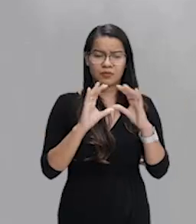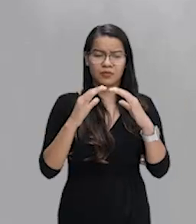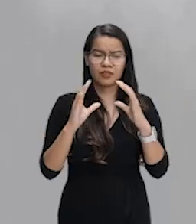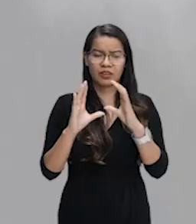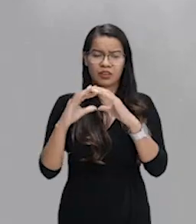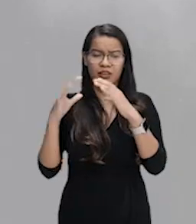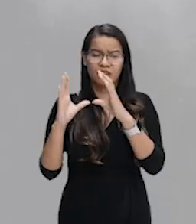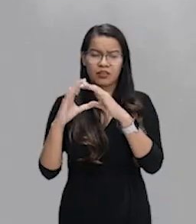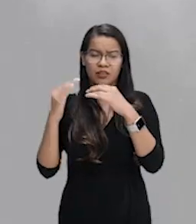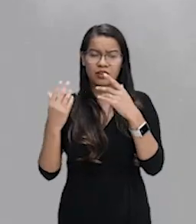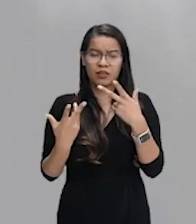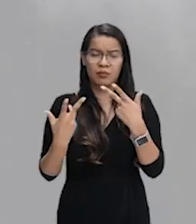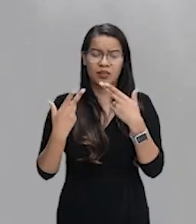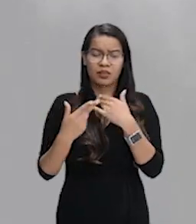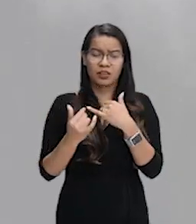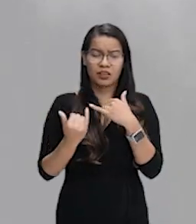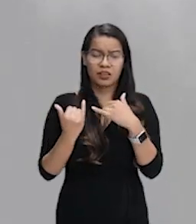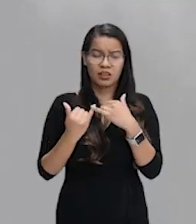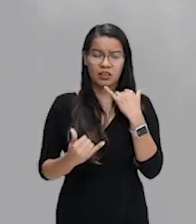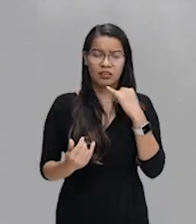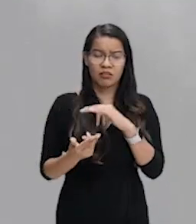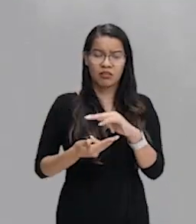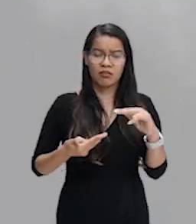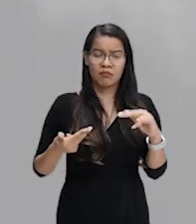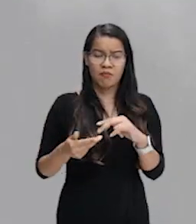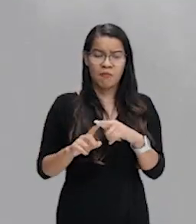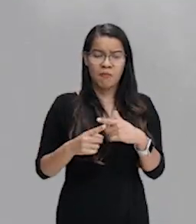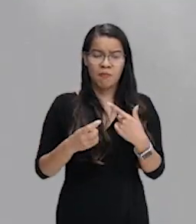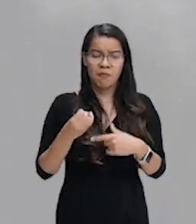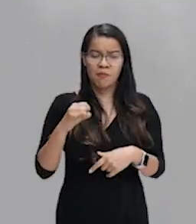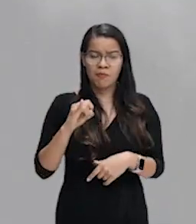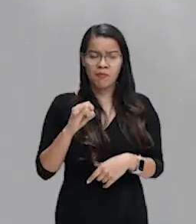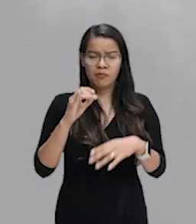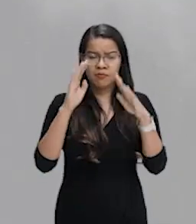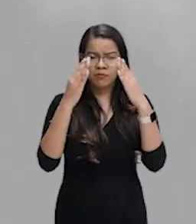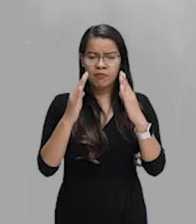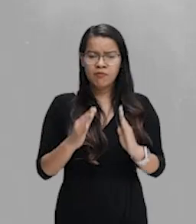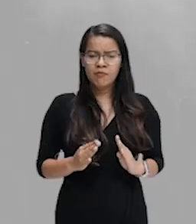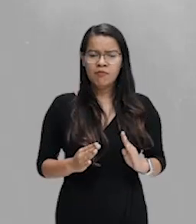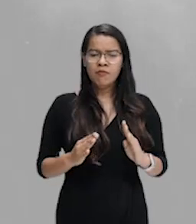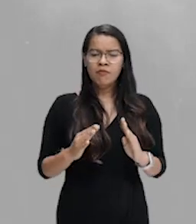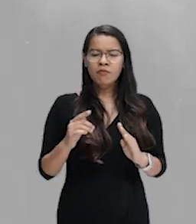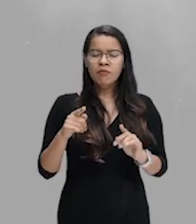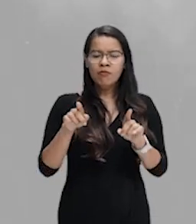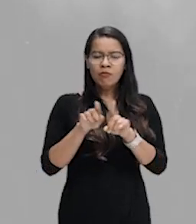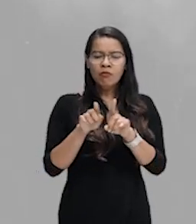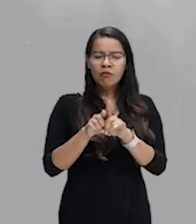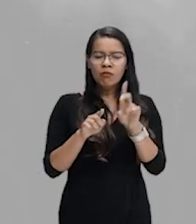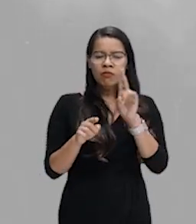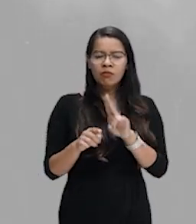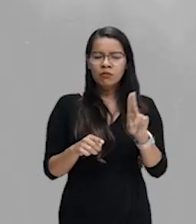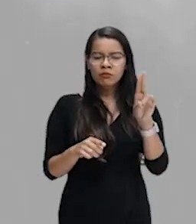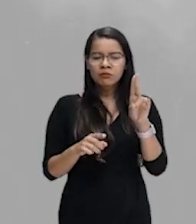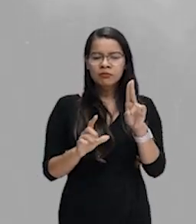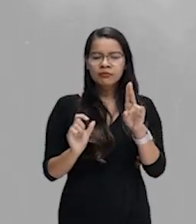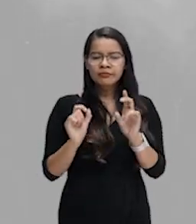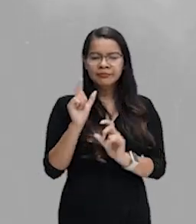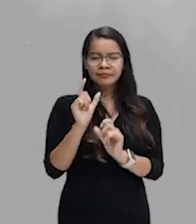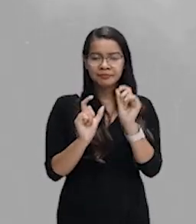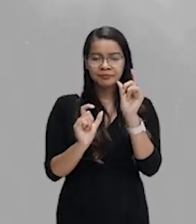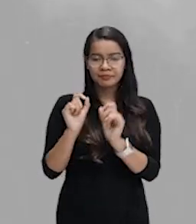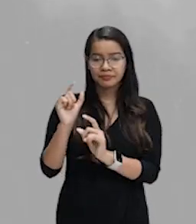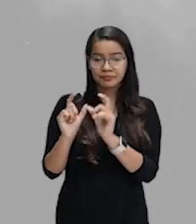Mas se você levar em consideração, inclusive a teoria da psicanálise de Freud, ele coloca também metáforas de óvulos e